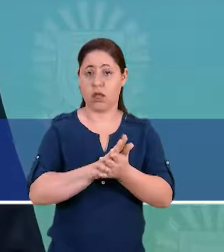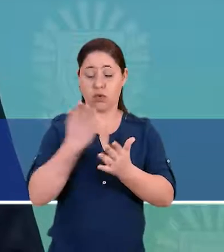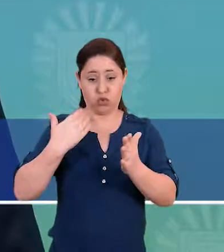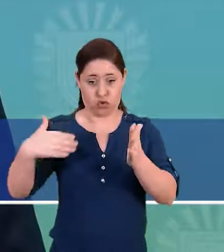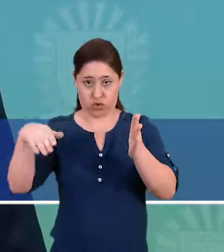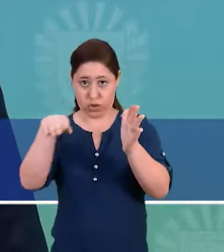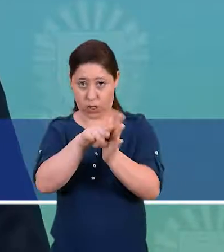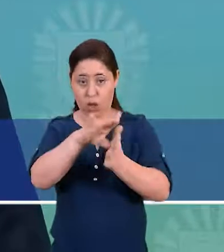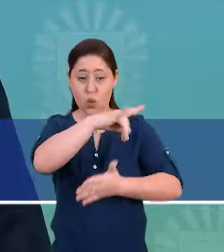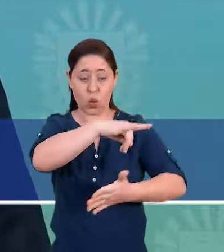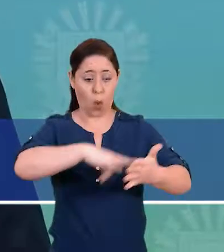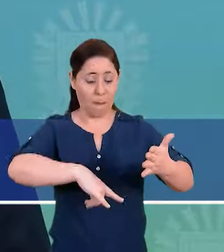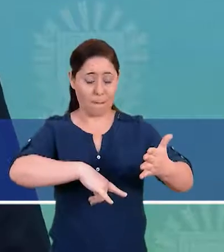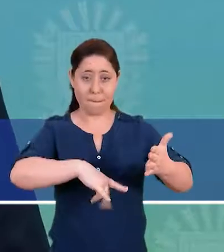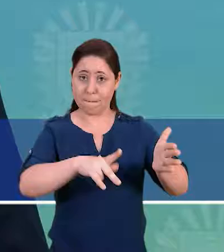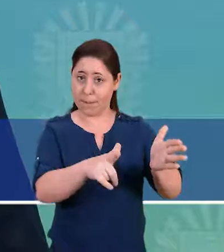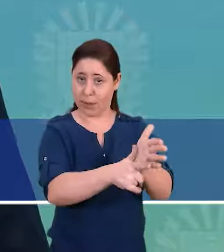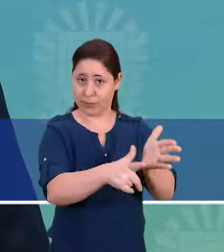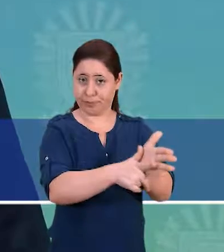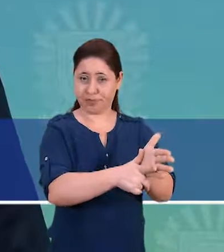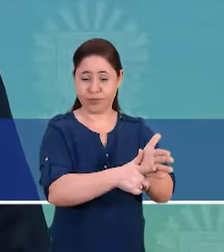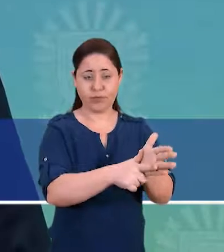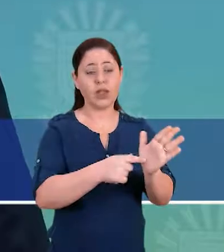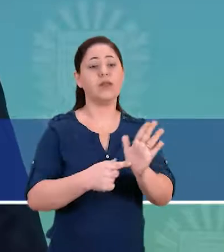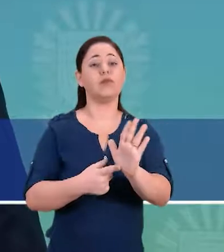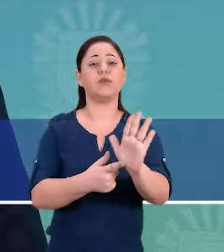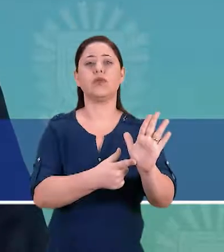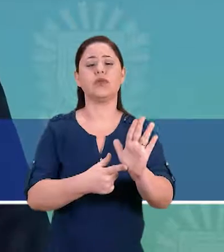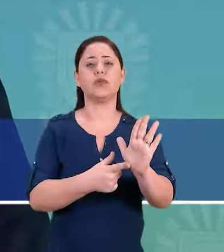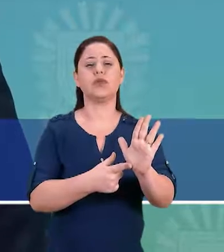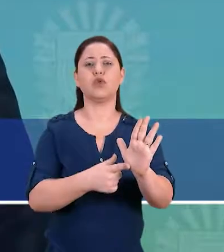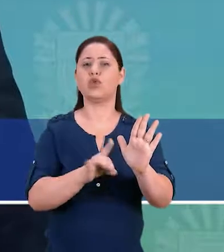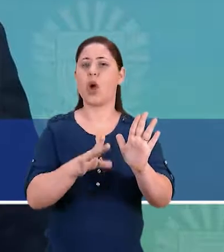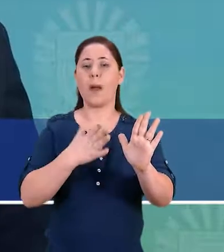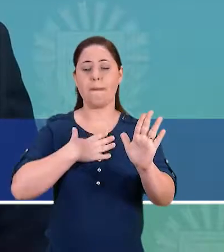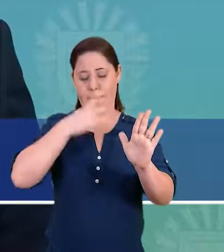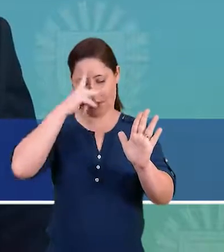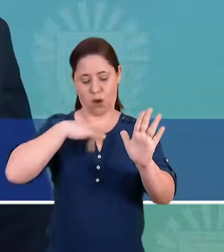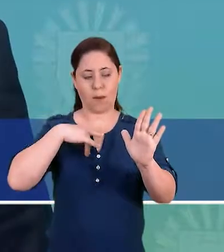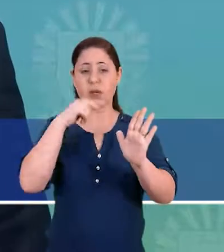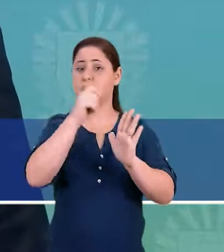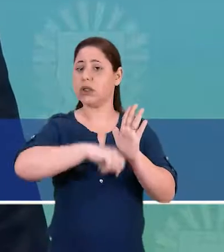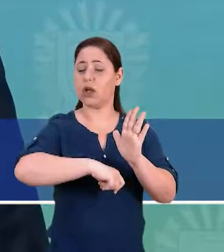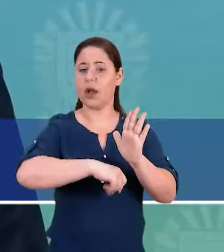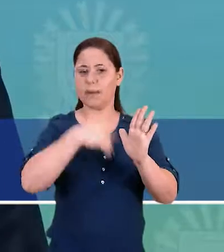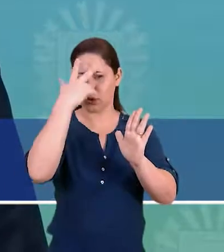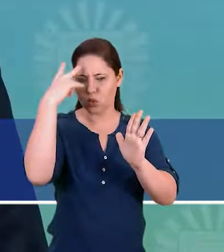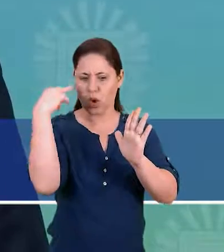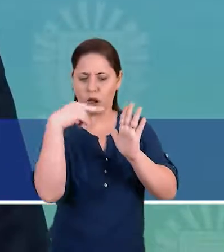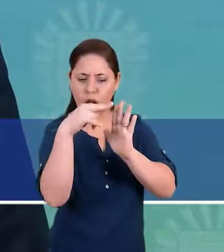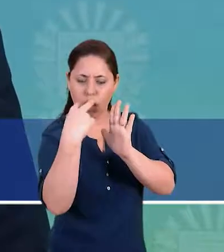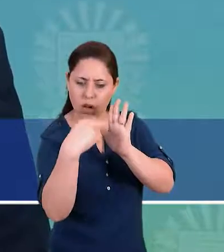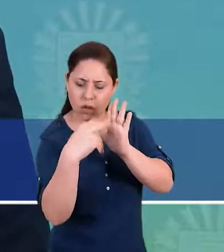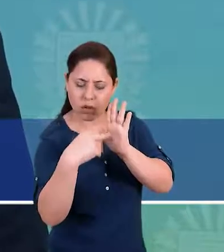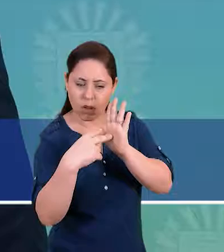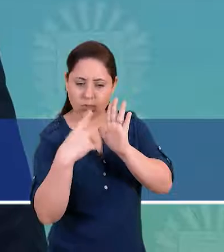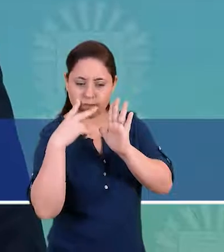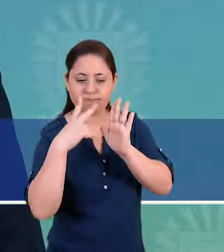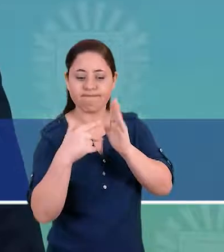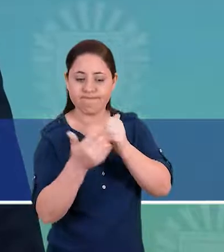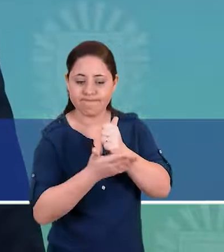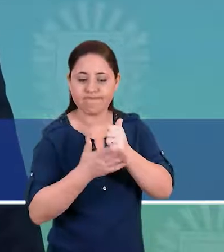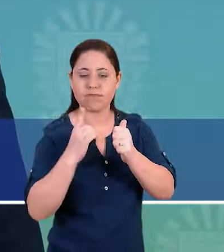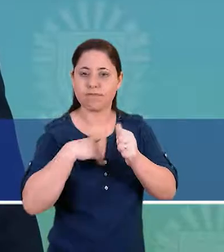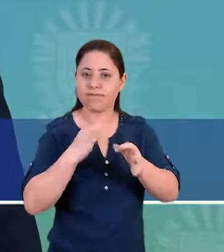Eu cheguei com um documento para apresentar somente com a minha assinatura. Os que foram lendo, foram vendo